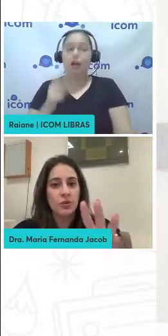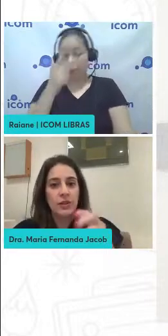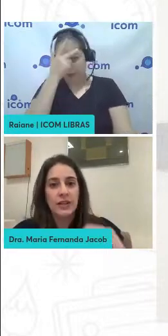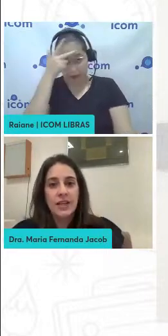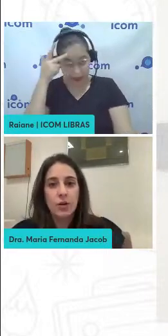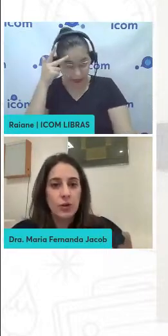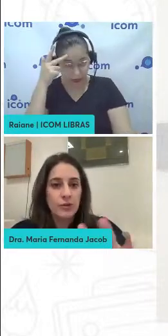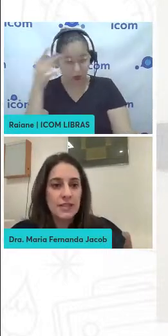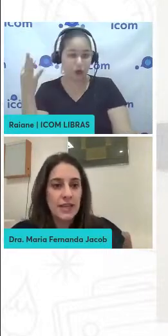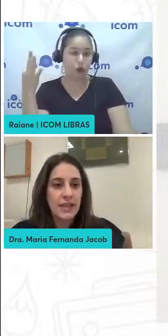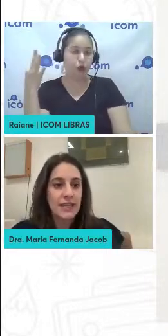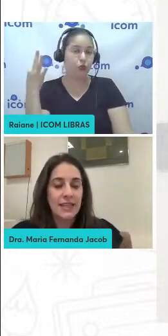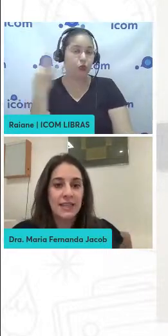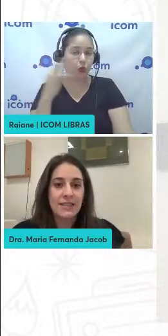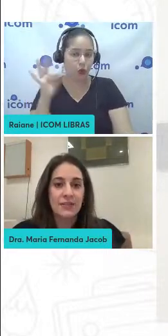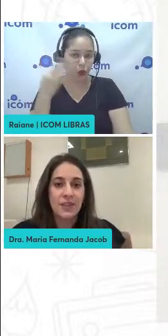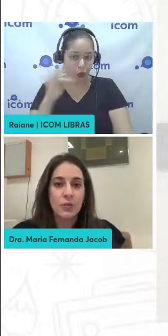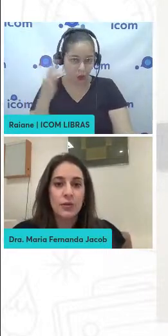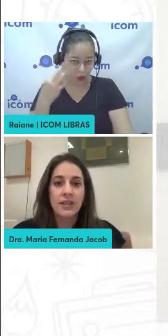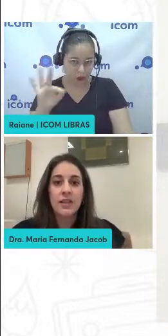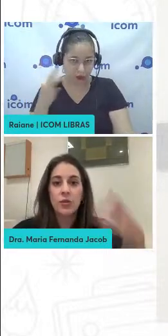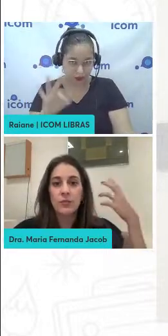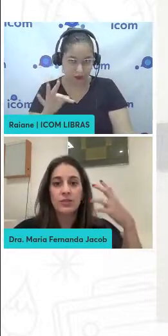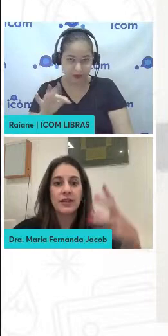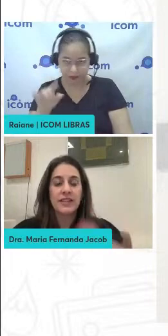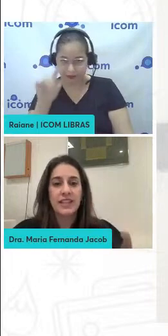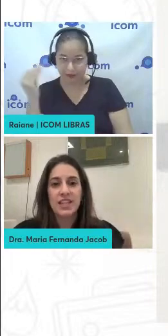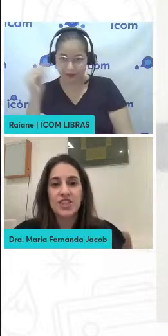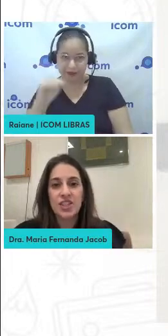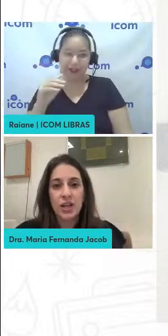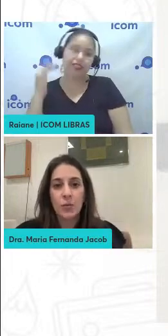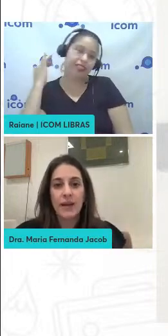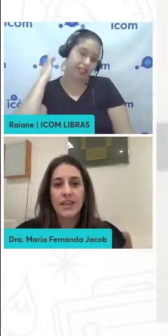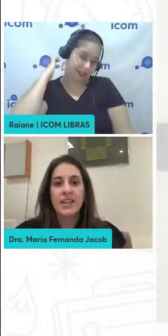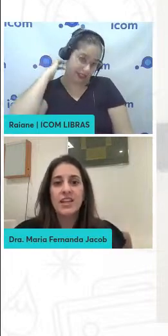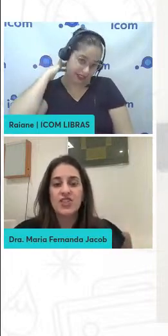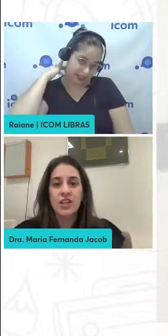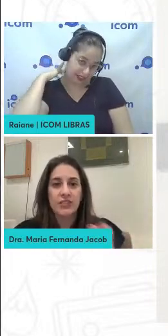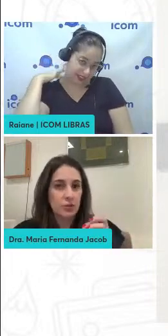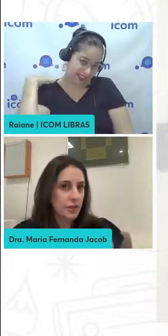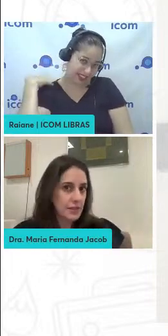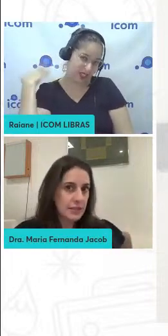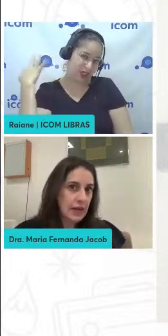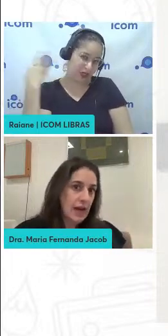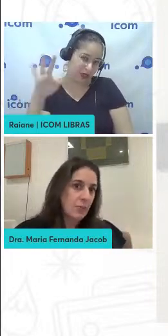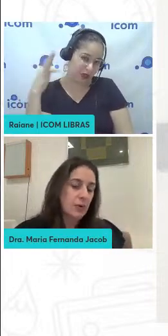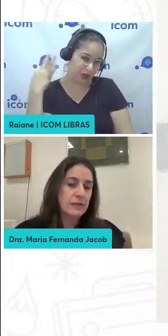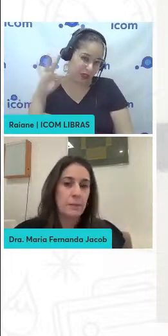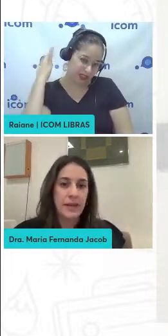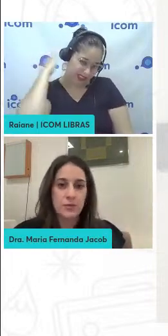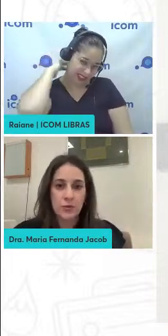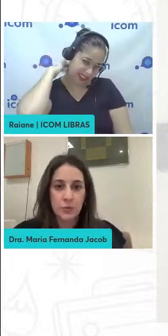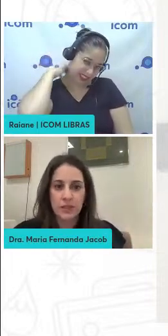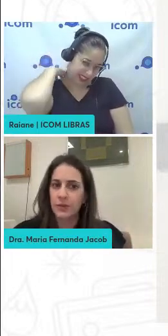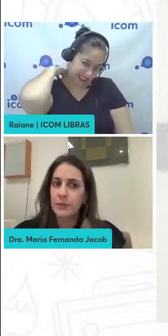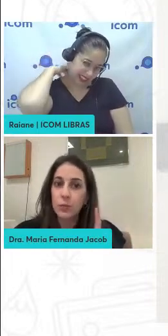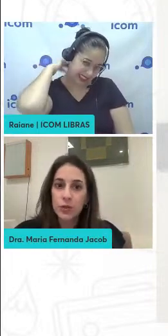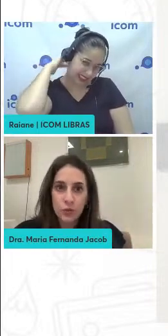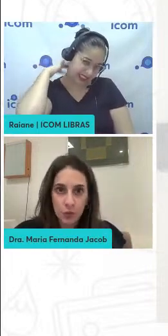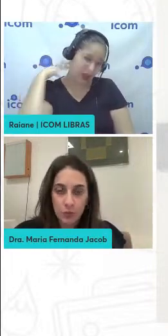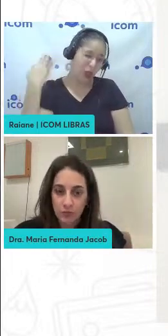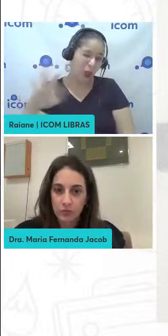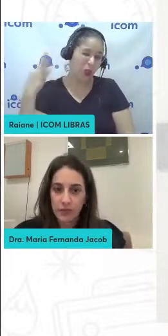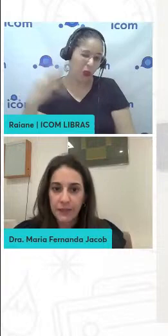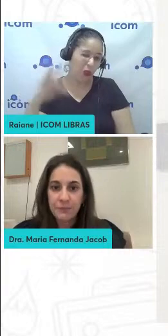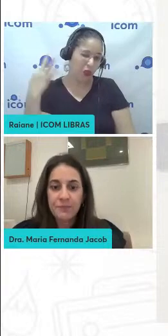com uma dor, eu desenhei aqui nessa figura, com uma dor na região aí de elevador da escápula, trapézio superior, é